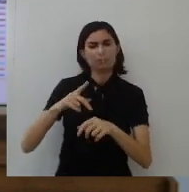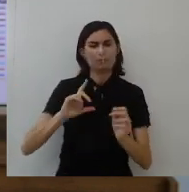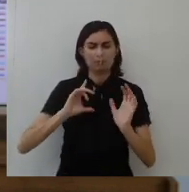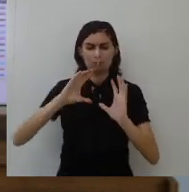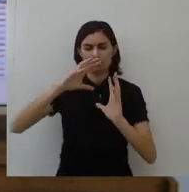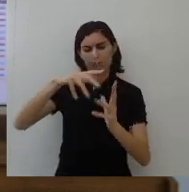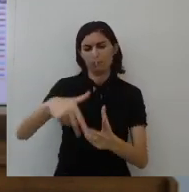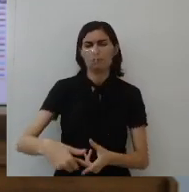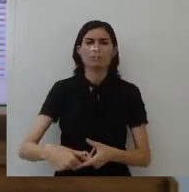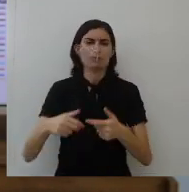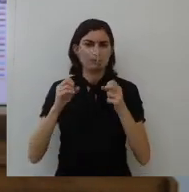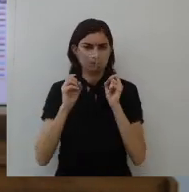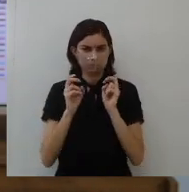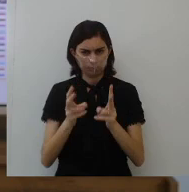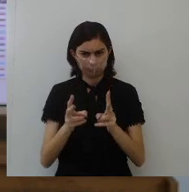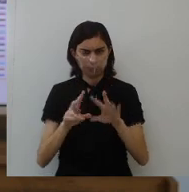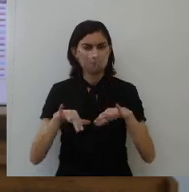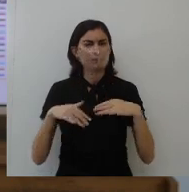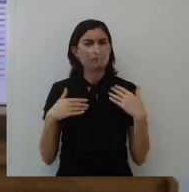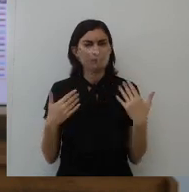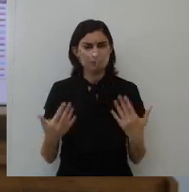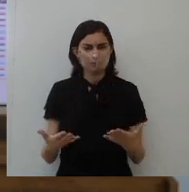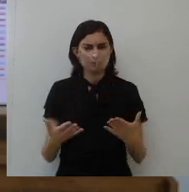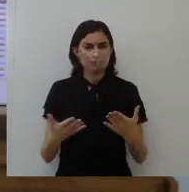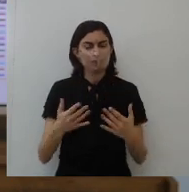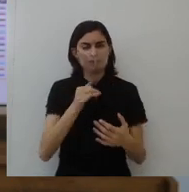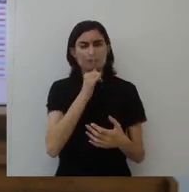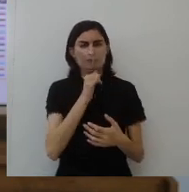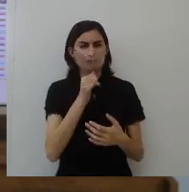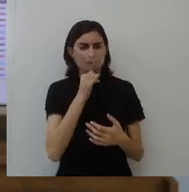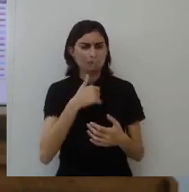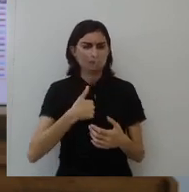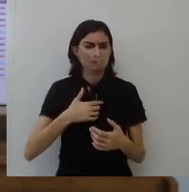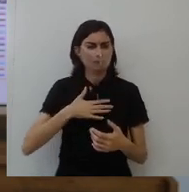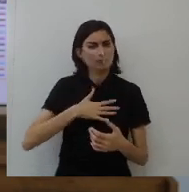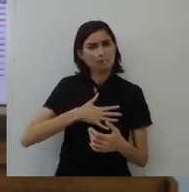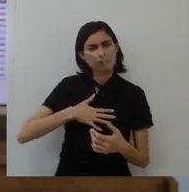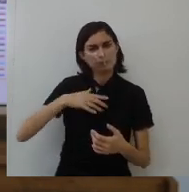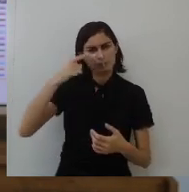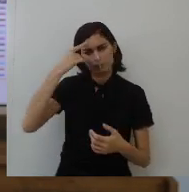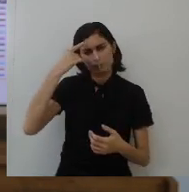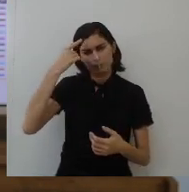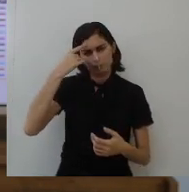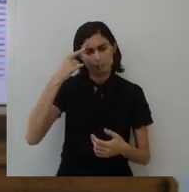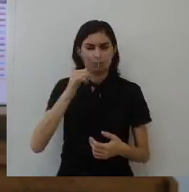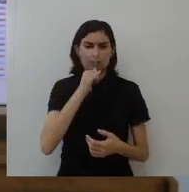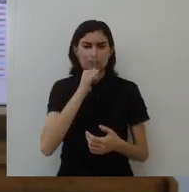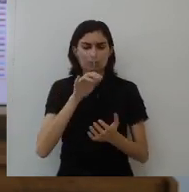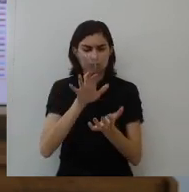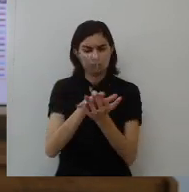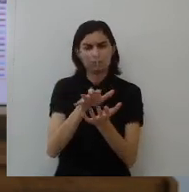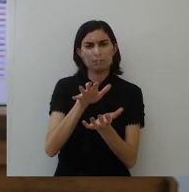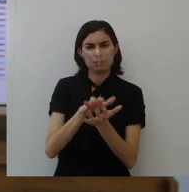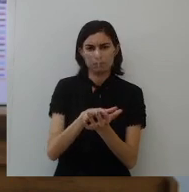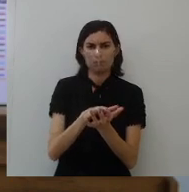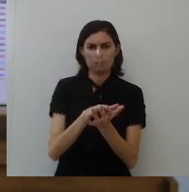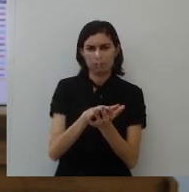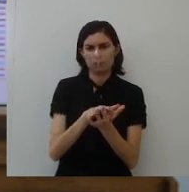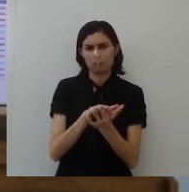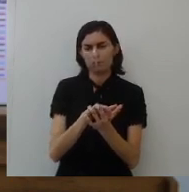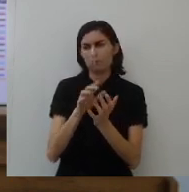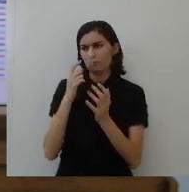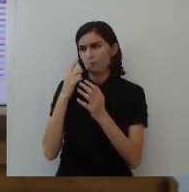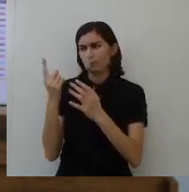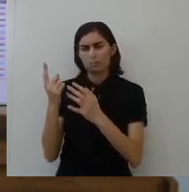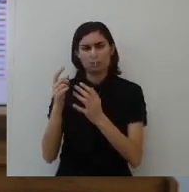mundo. Ok? Então, por exemplo, eu gosto muito de pensar no exemplo, né? Recife. Vim aqui para o